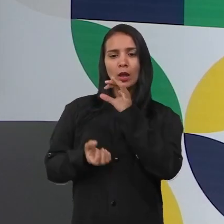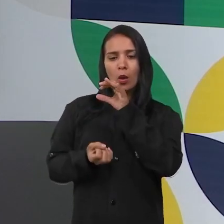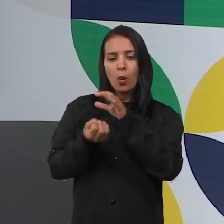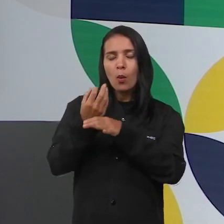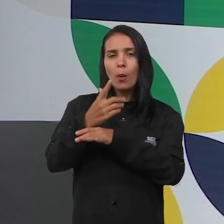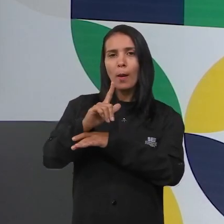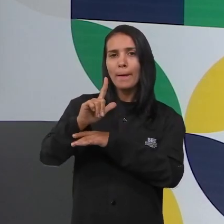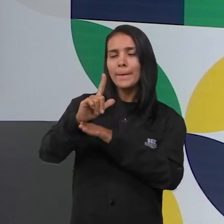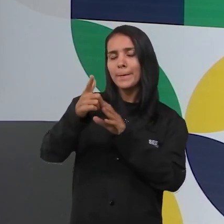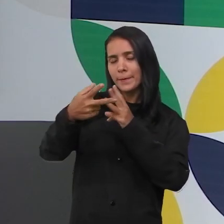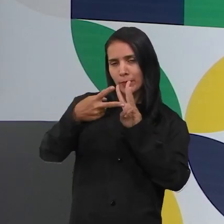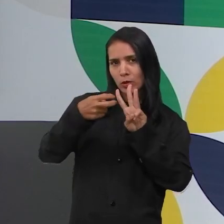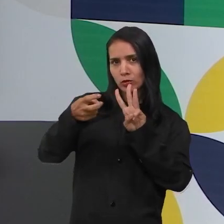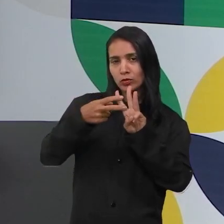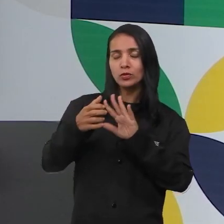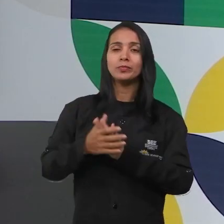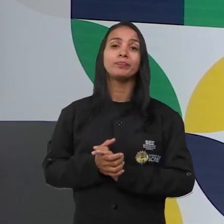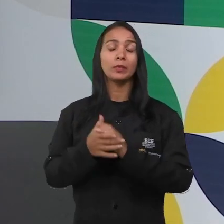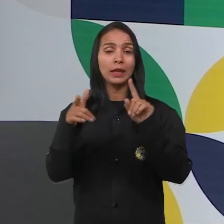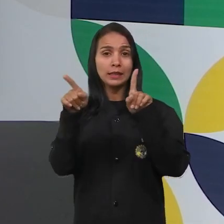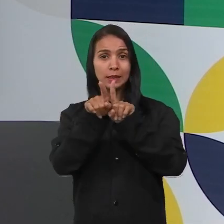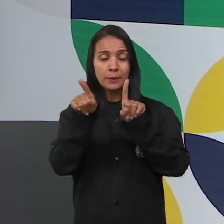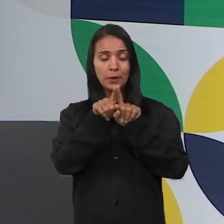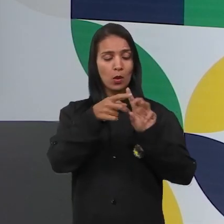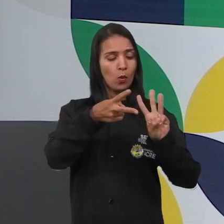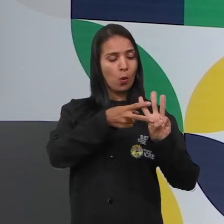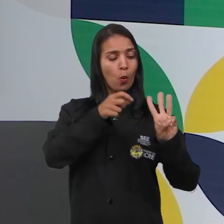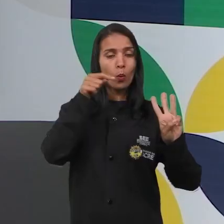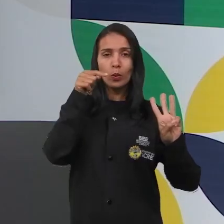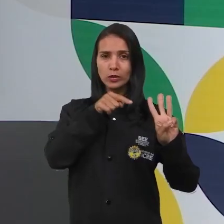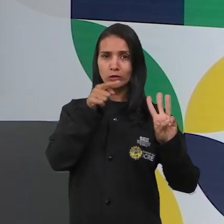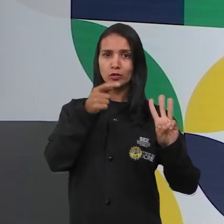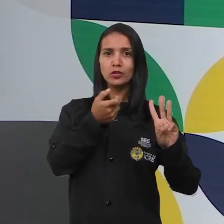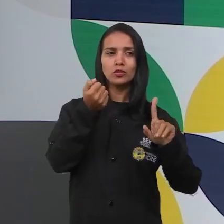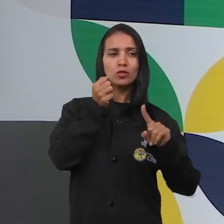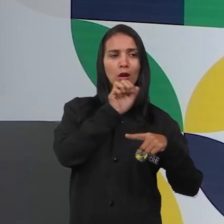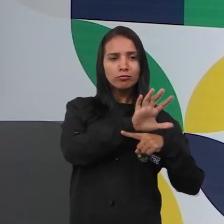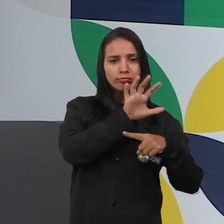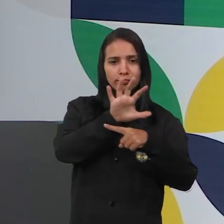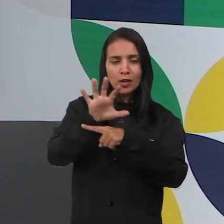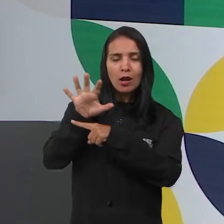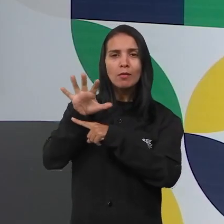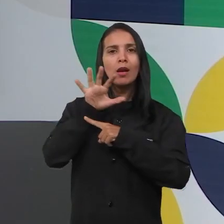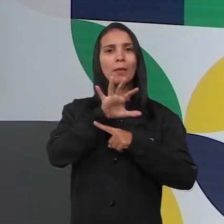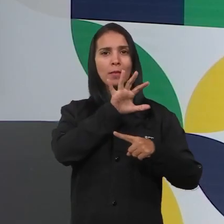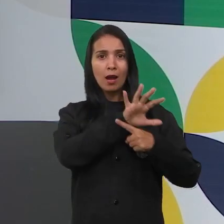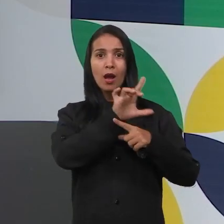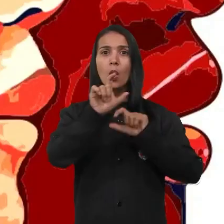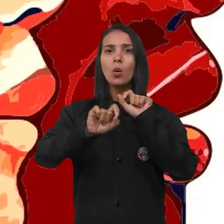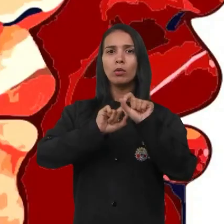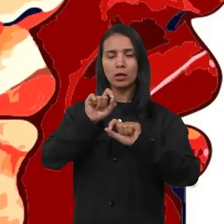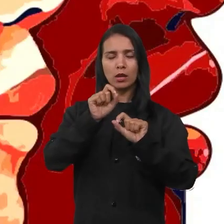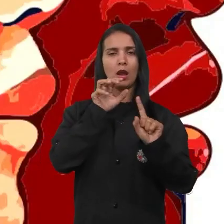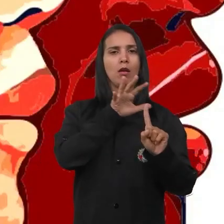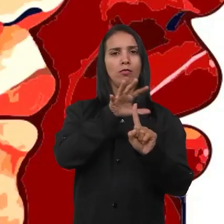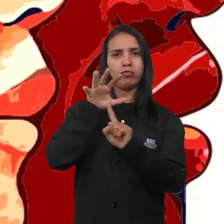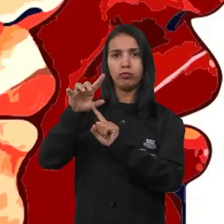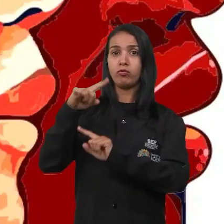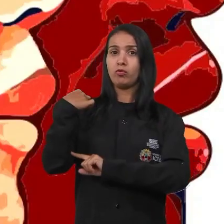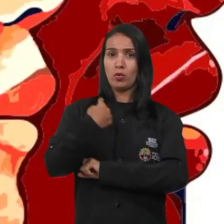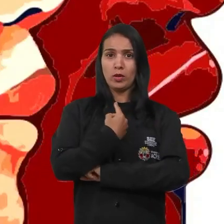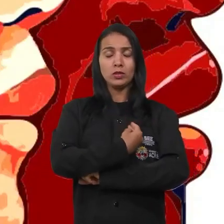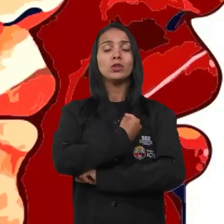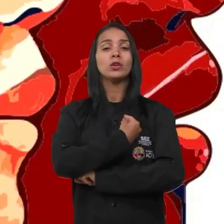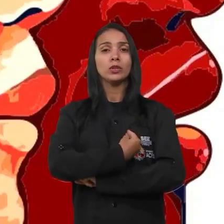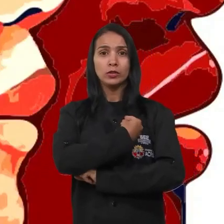dos índios, juntamente aí com o idioma, com a língua, a gente também tem a contribuição